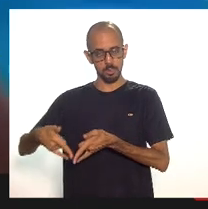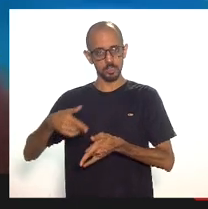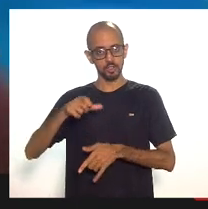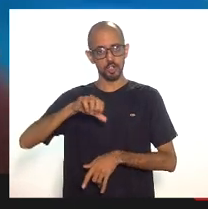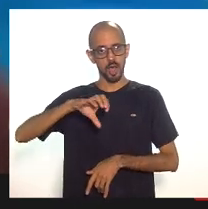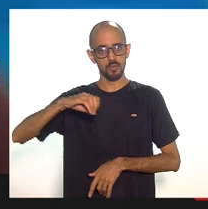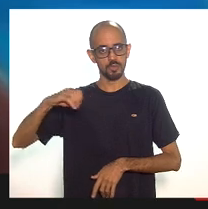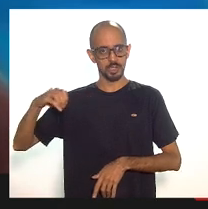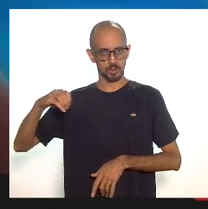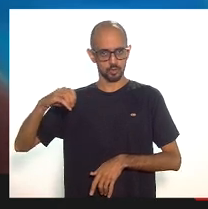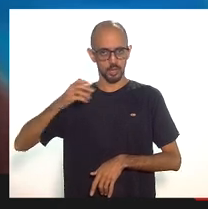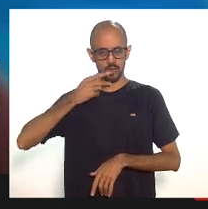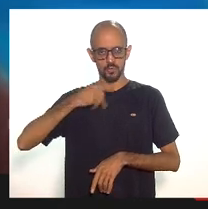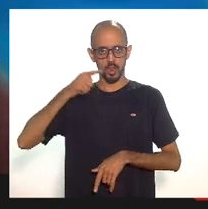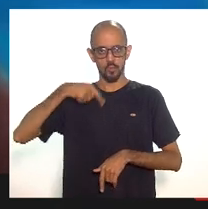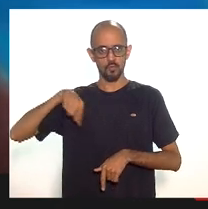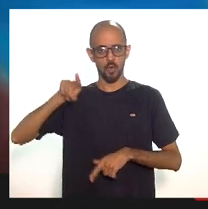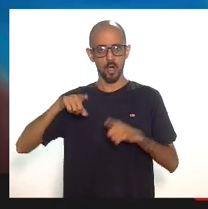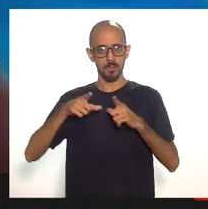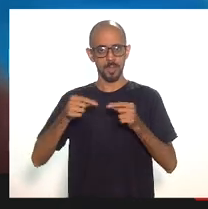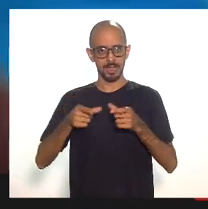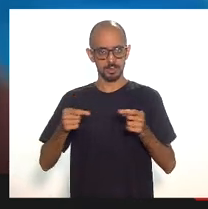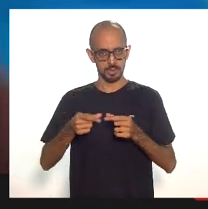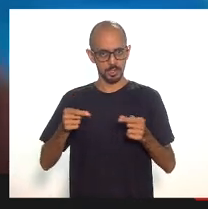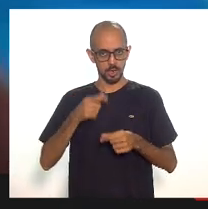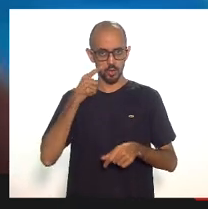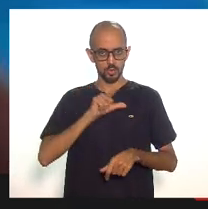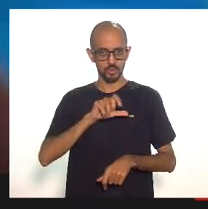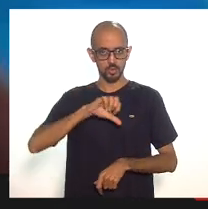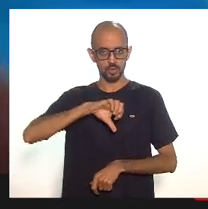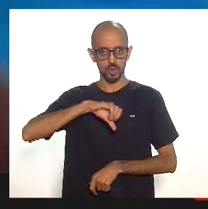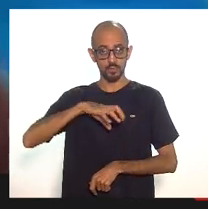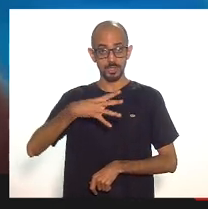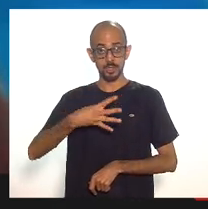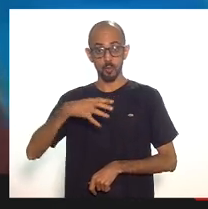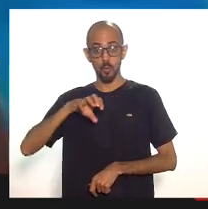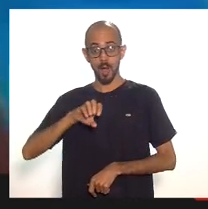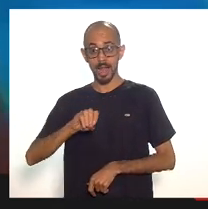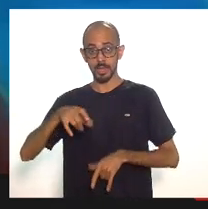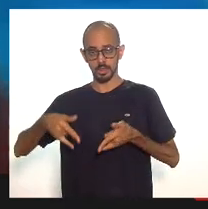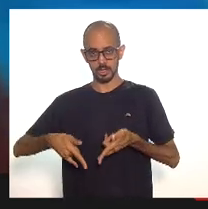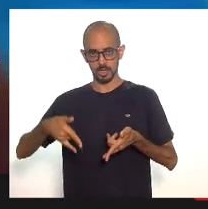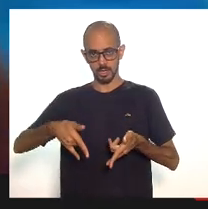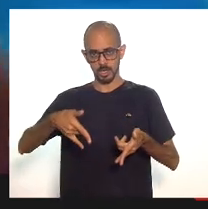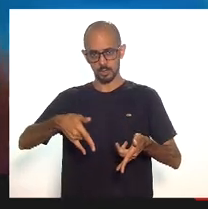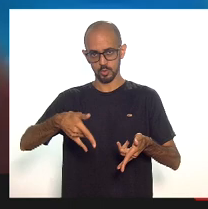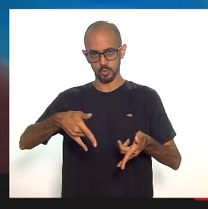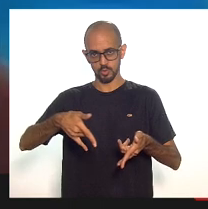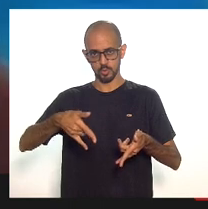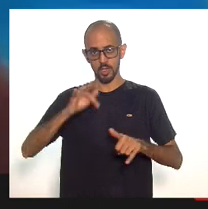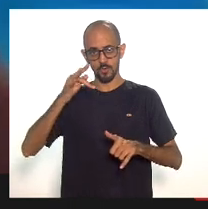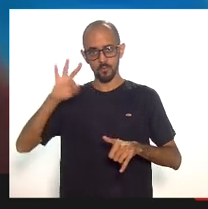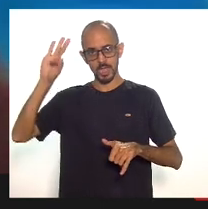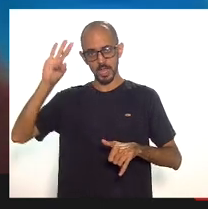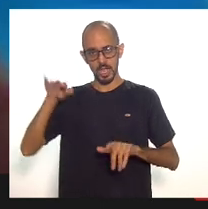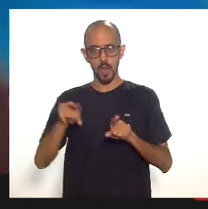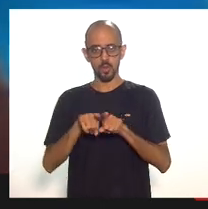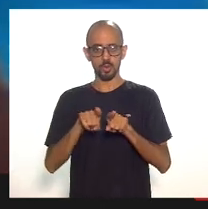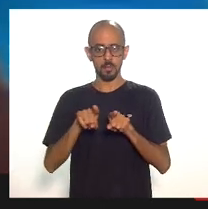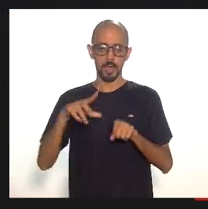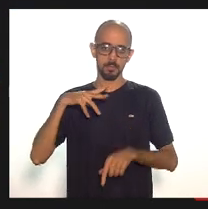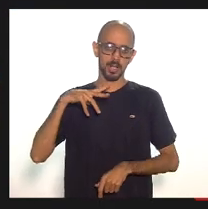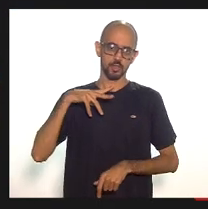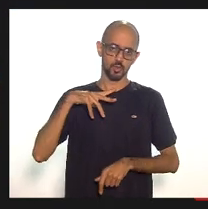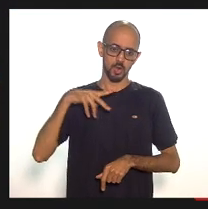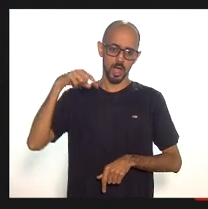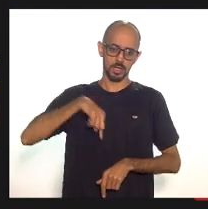tinha ido a Brasília e tinha conseguido 940 leitos entre os leitos federais e leitos privados aqui no Rio de